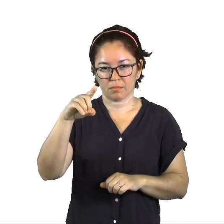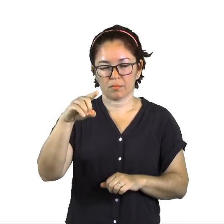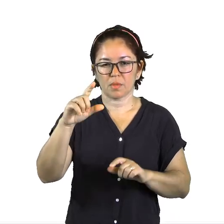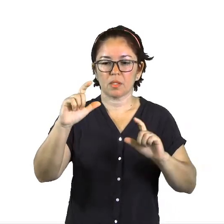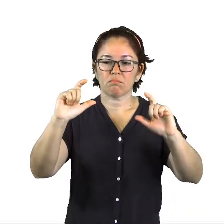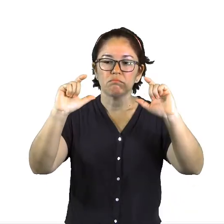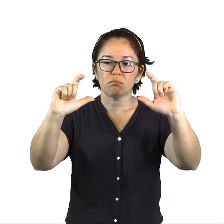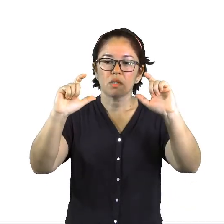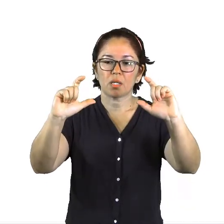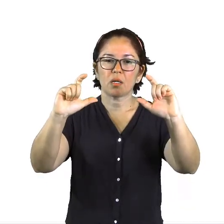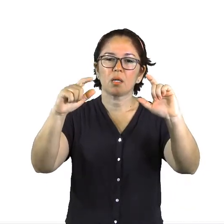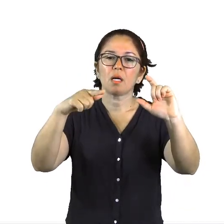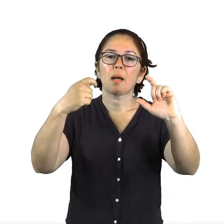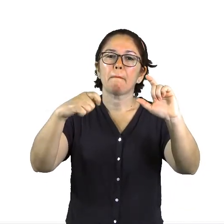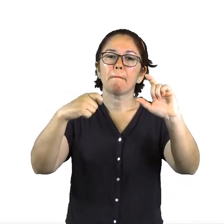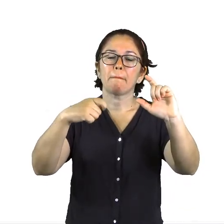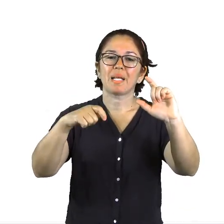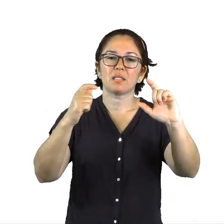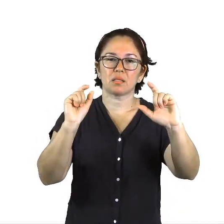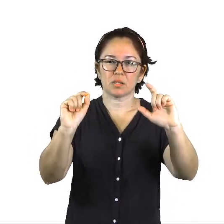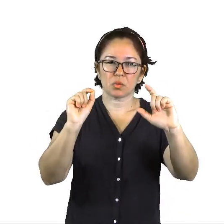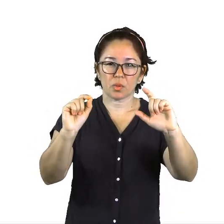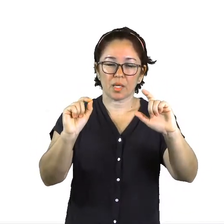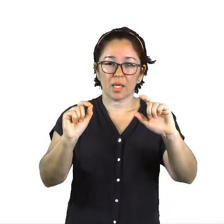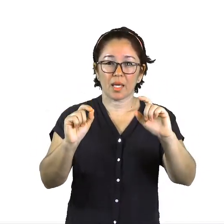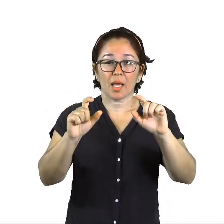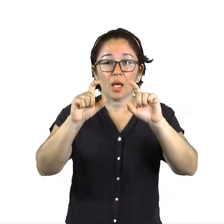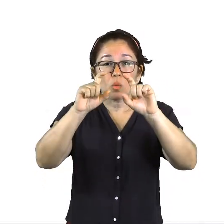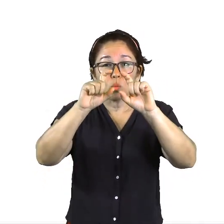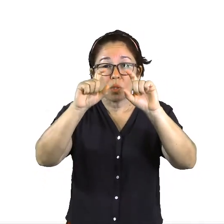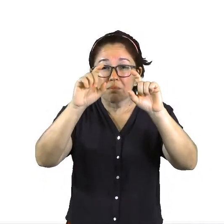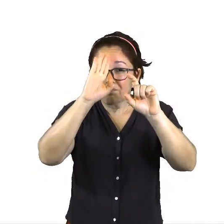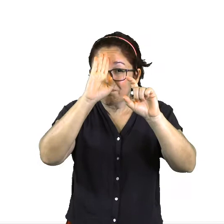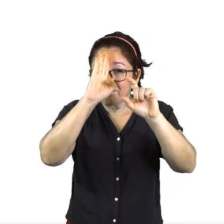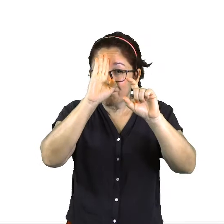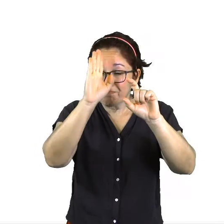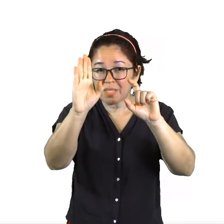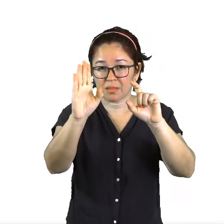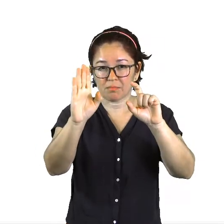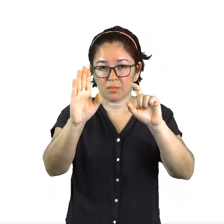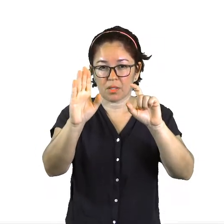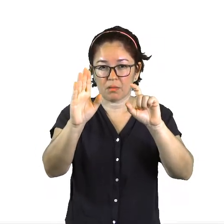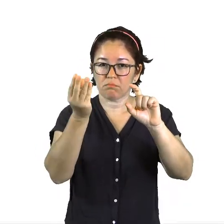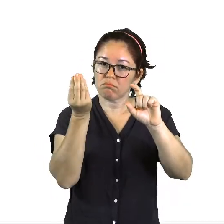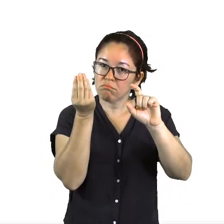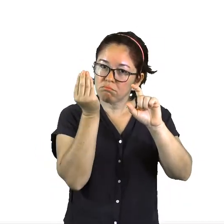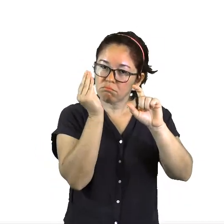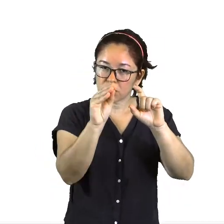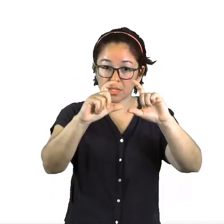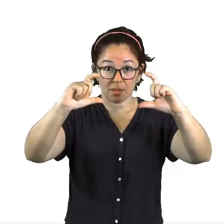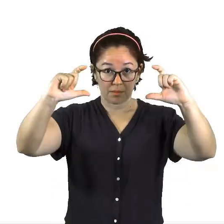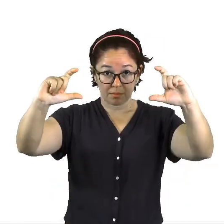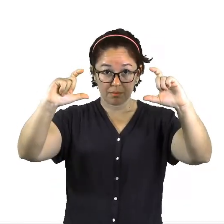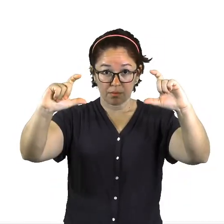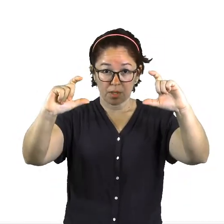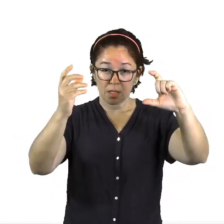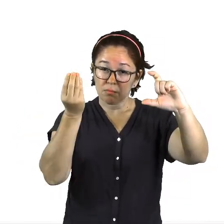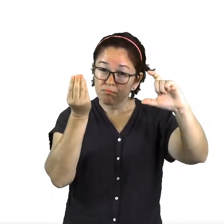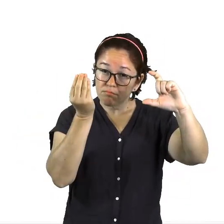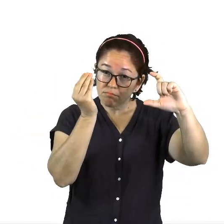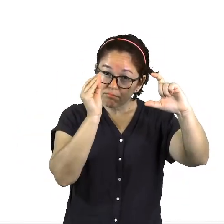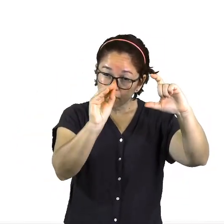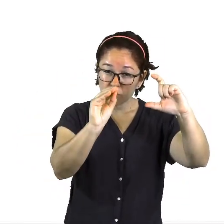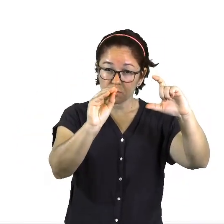uma ideia núcleo, ou seja, uma ideia principal. Essa ideia principal, ela vem aí